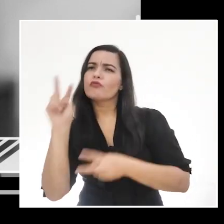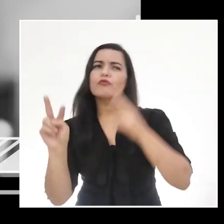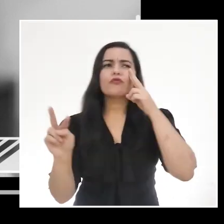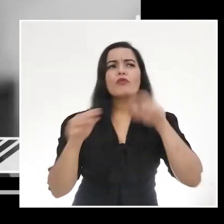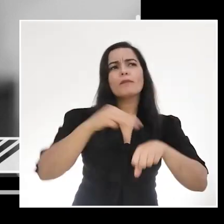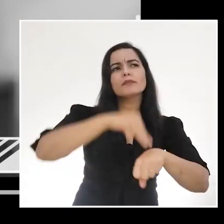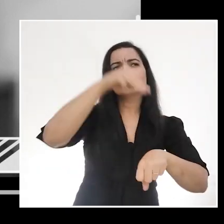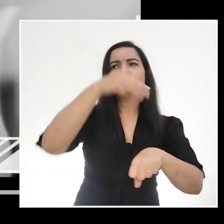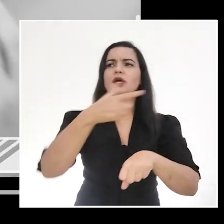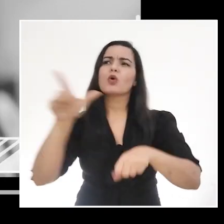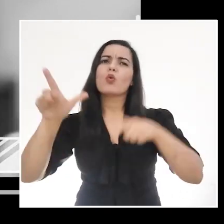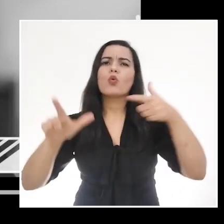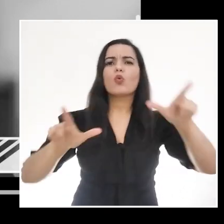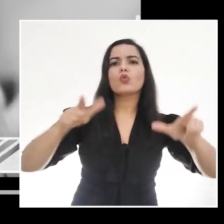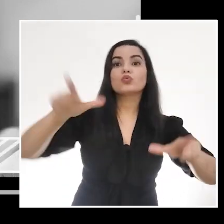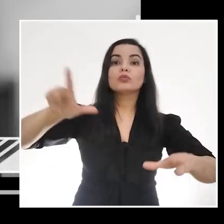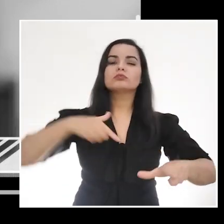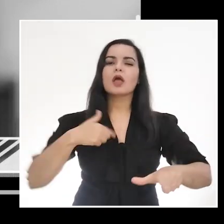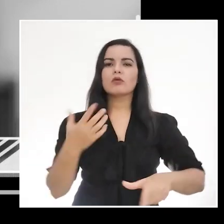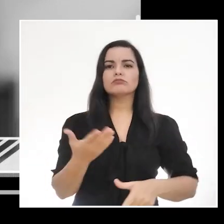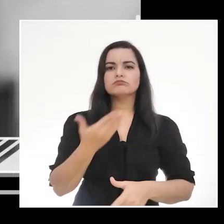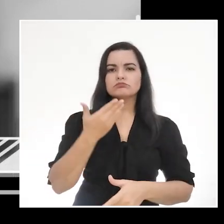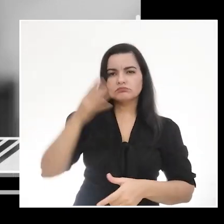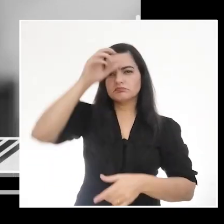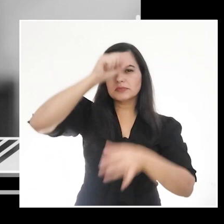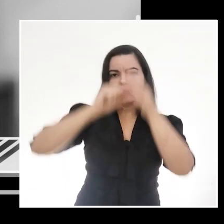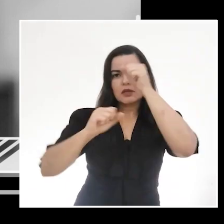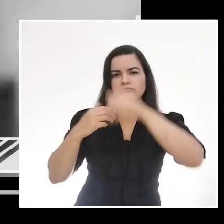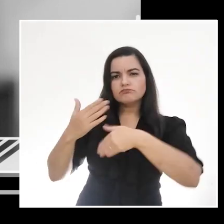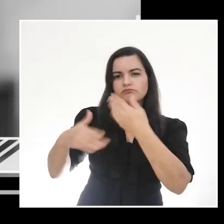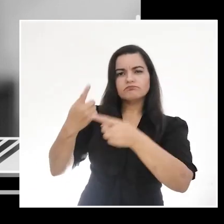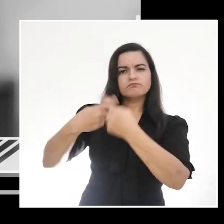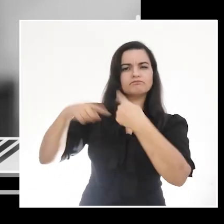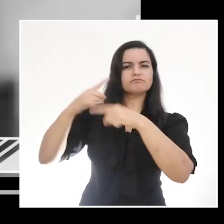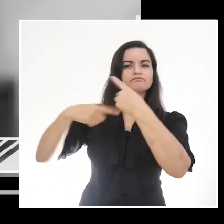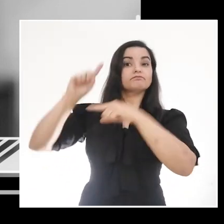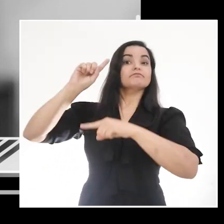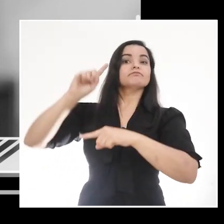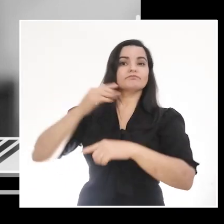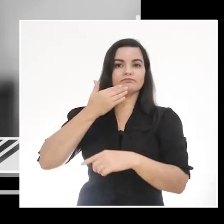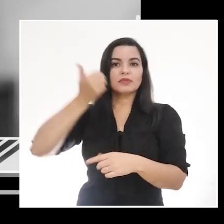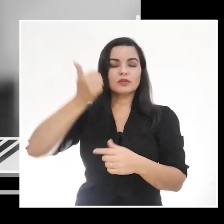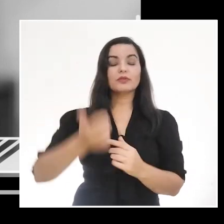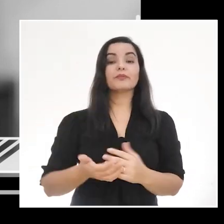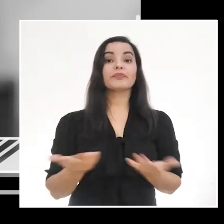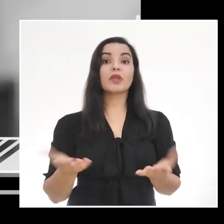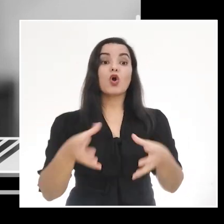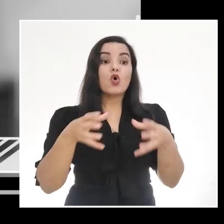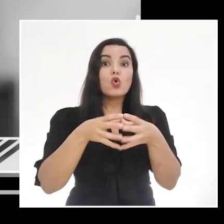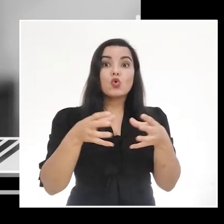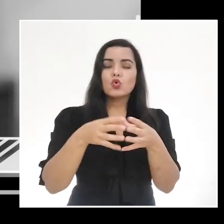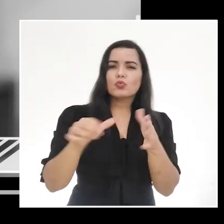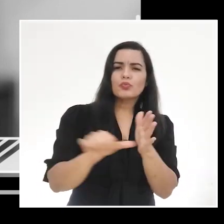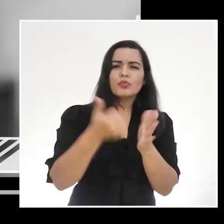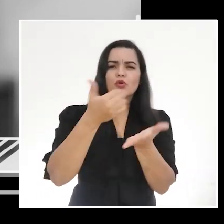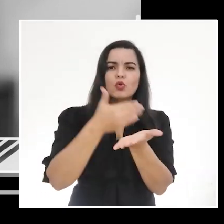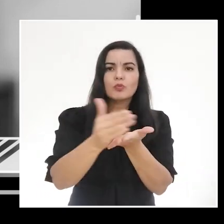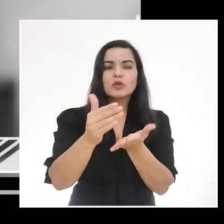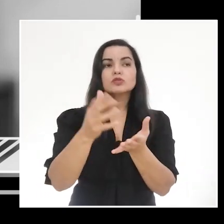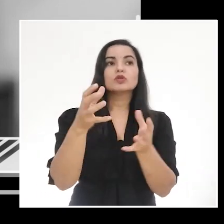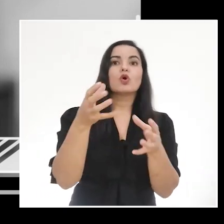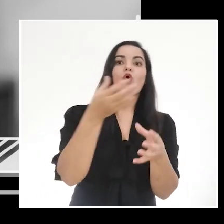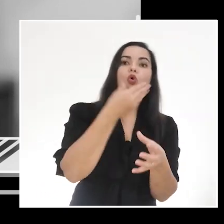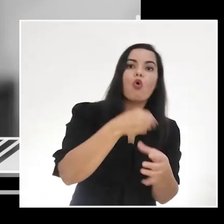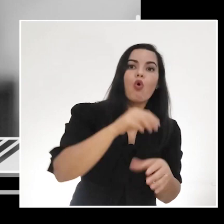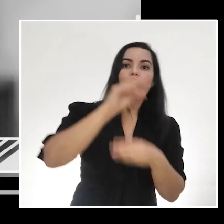nós, à medida que a gente conhecia o ministério de outras pessoas, me ajudou a aperfeiçoar. É interessante que